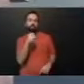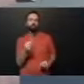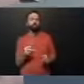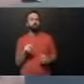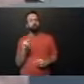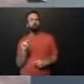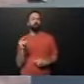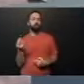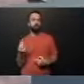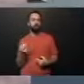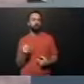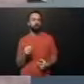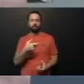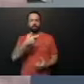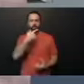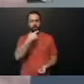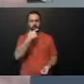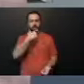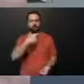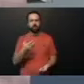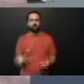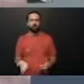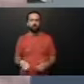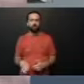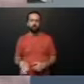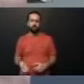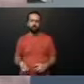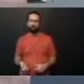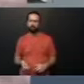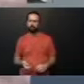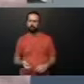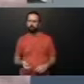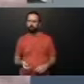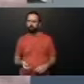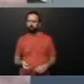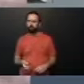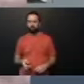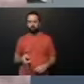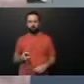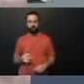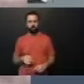que você mais gosta, tá bom?